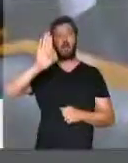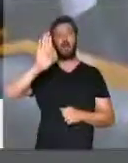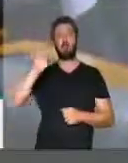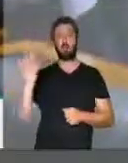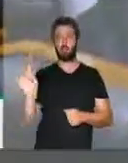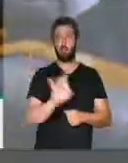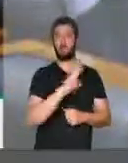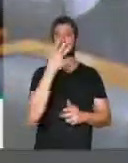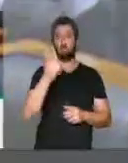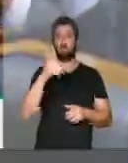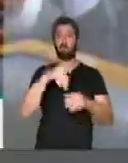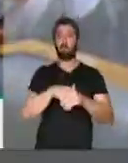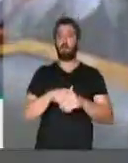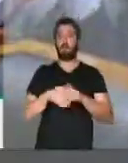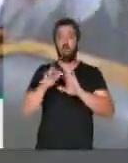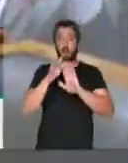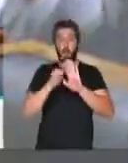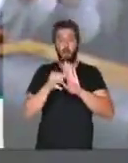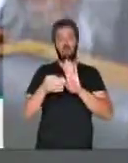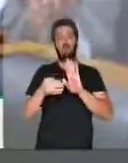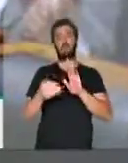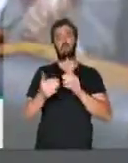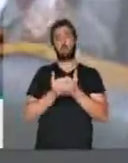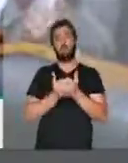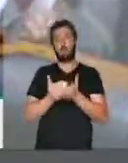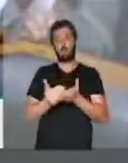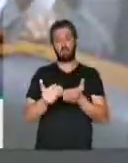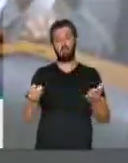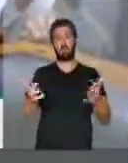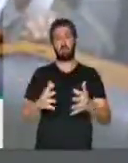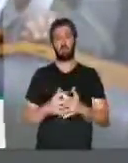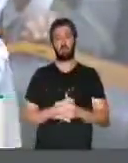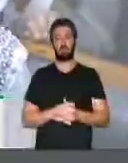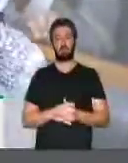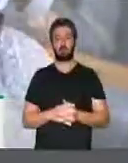cada um de nós e votemos, pelo menos, esse início do relatório da reforma política. Como voto PR?